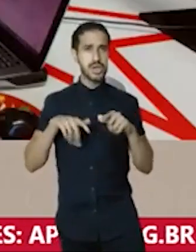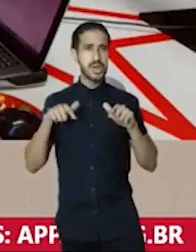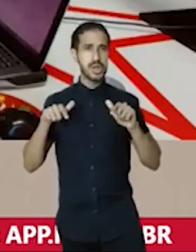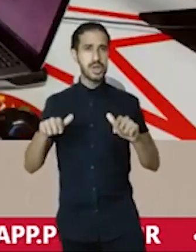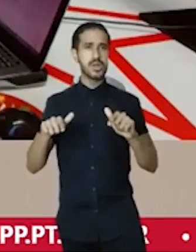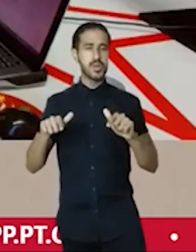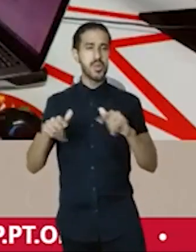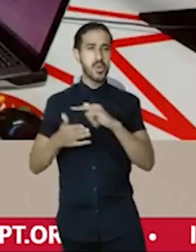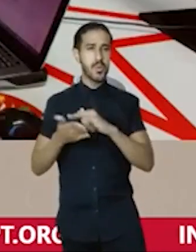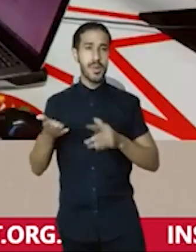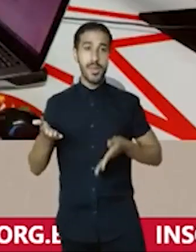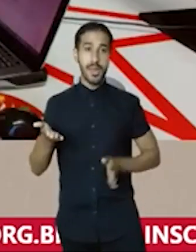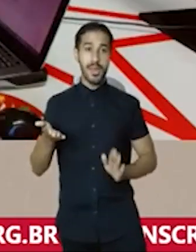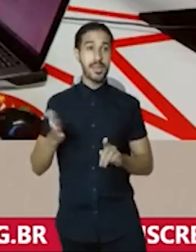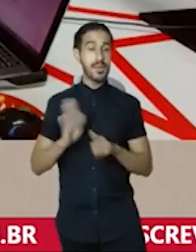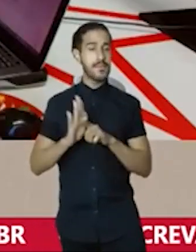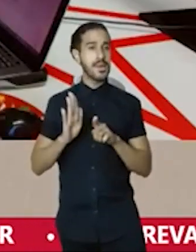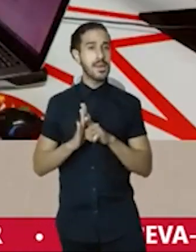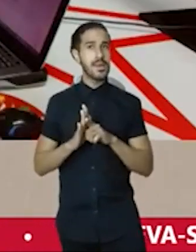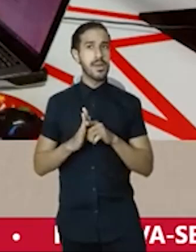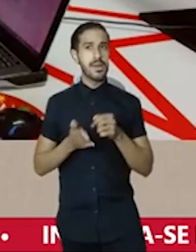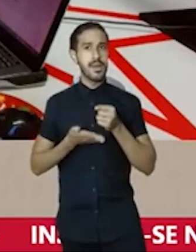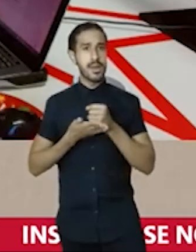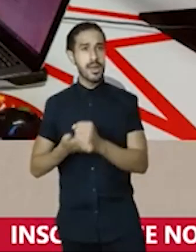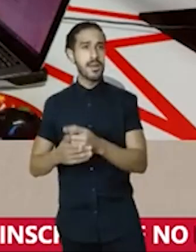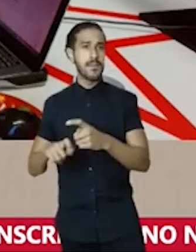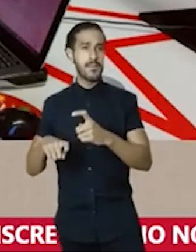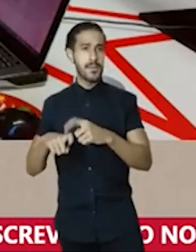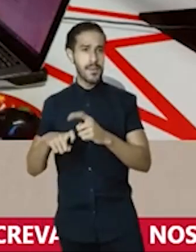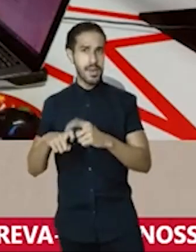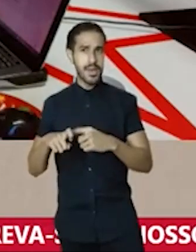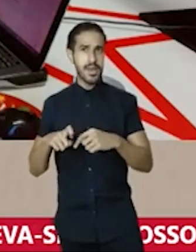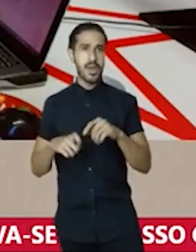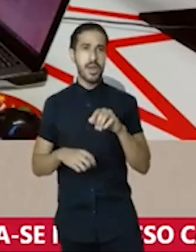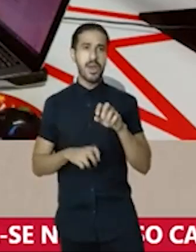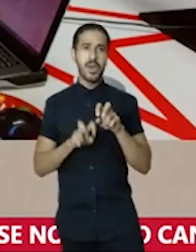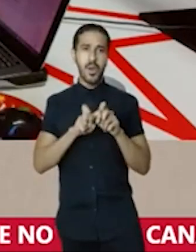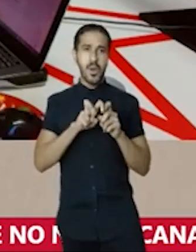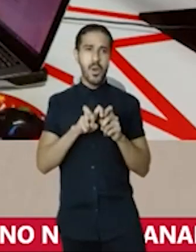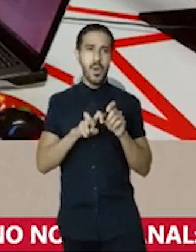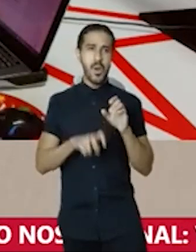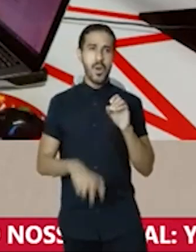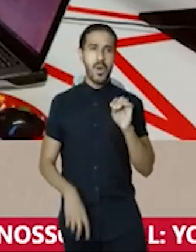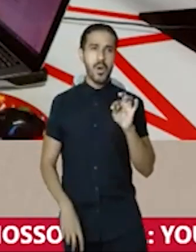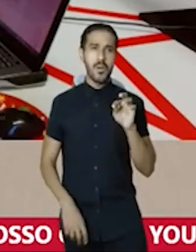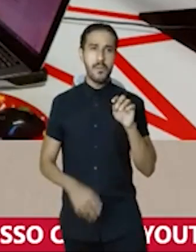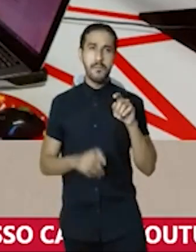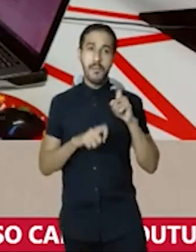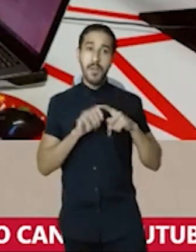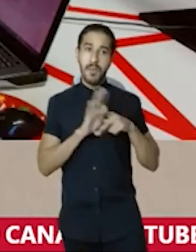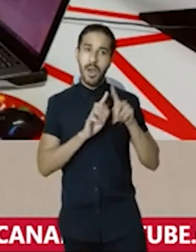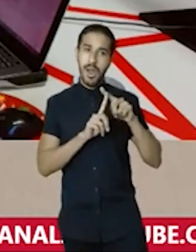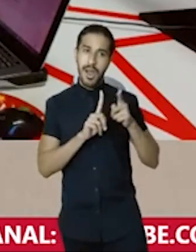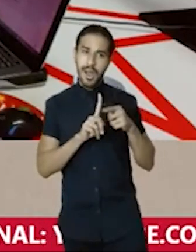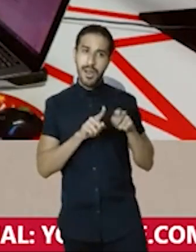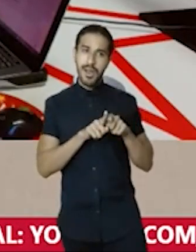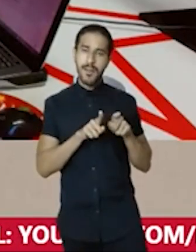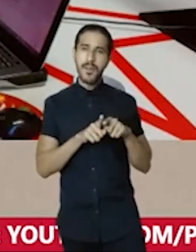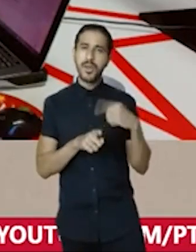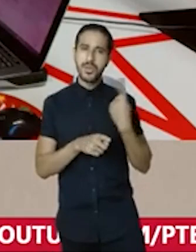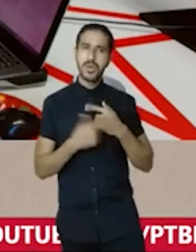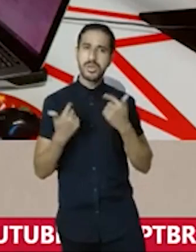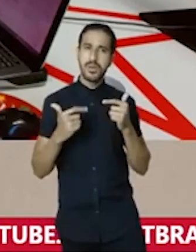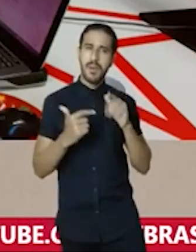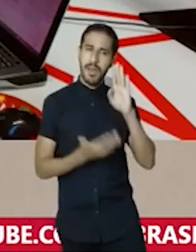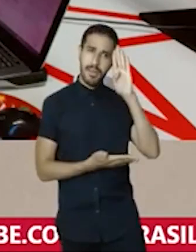seus filhos, no atendimento médico, obstétrico, principalmente. A gente tem também como uma